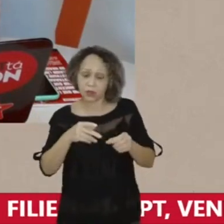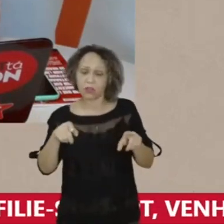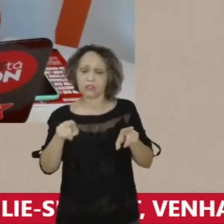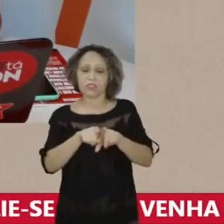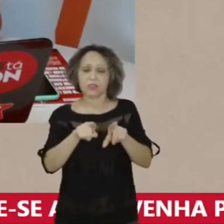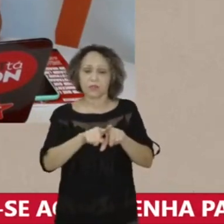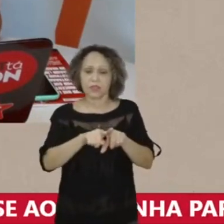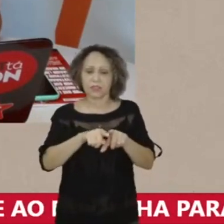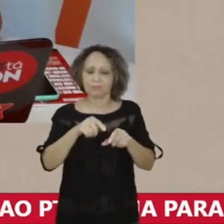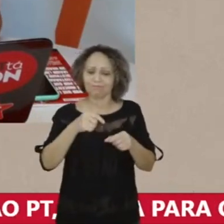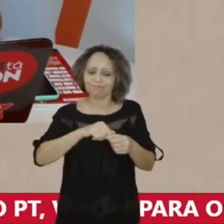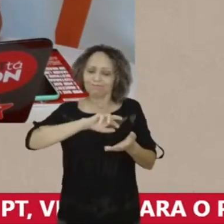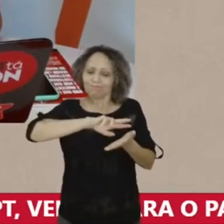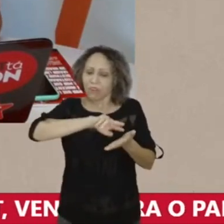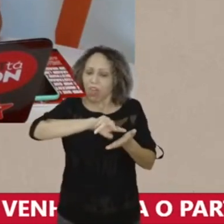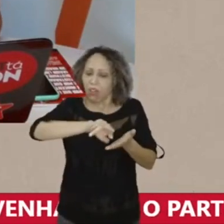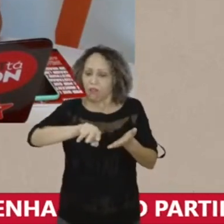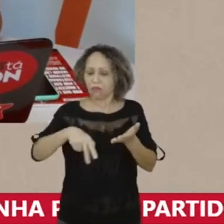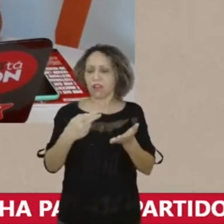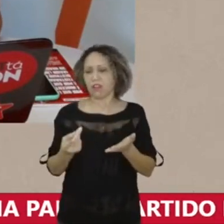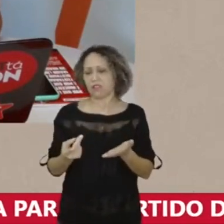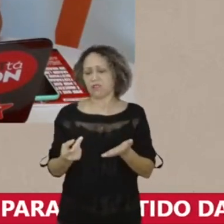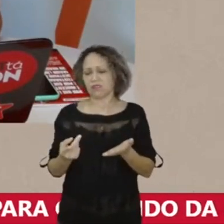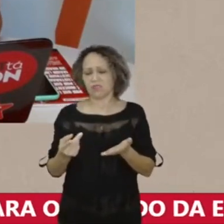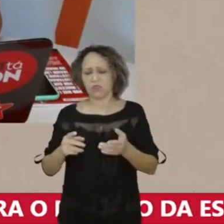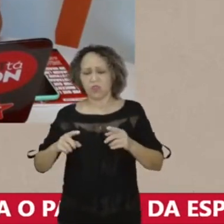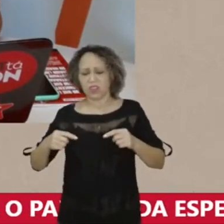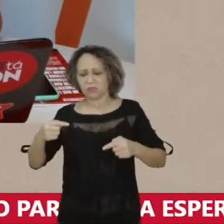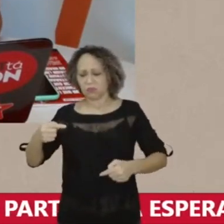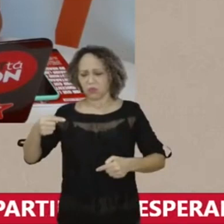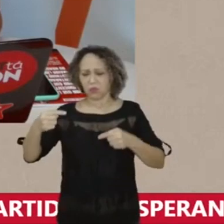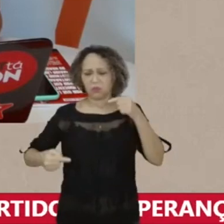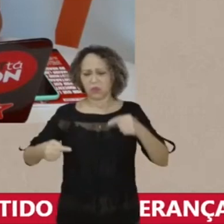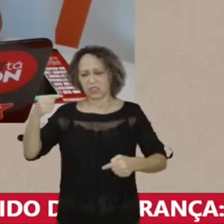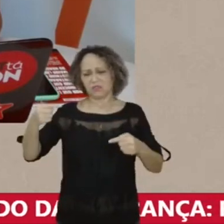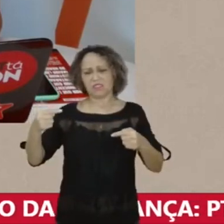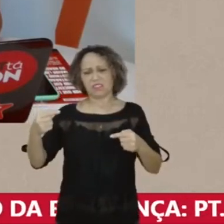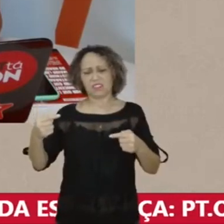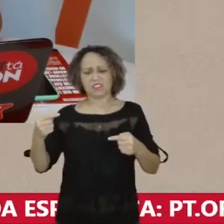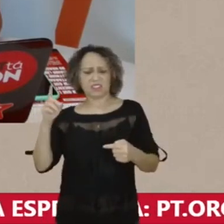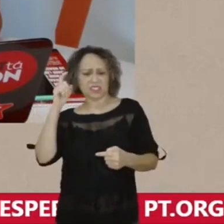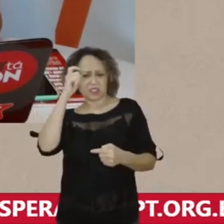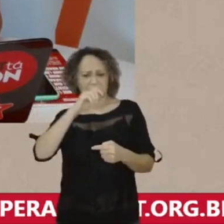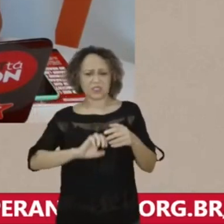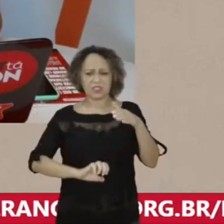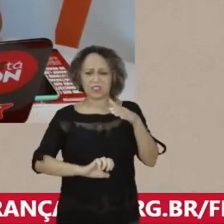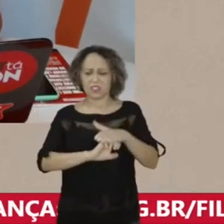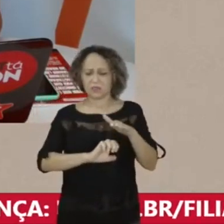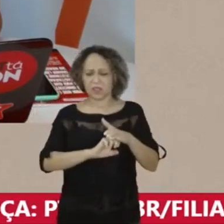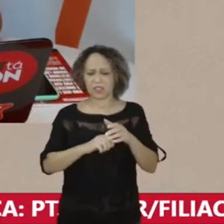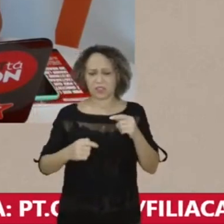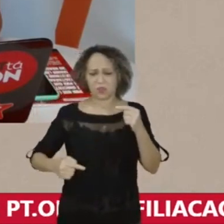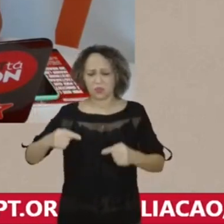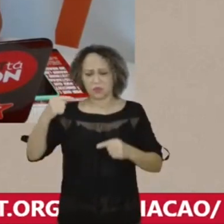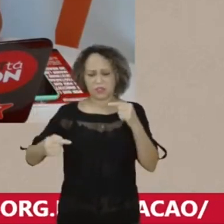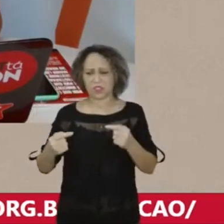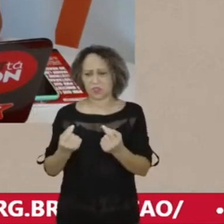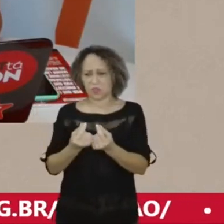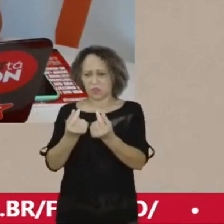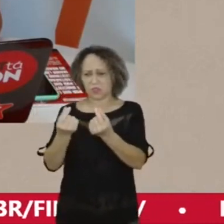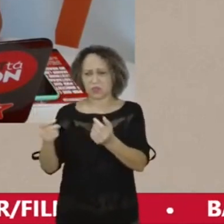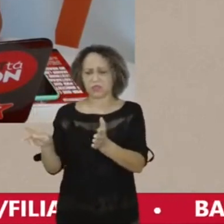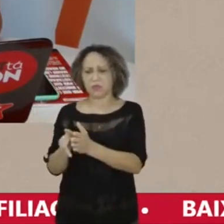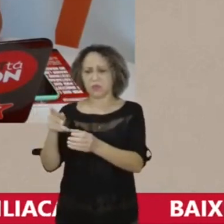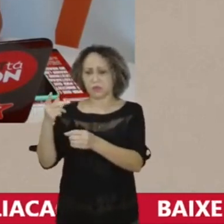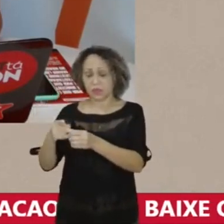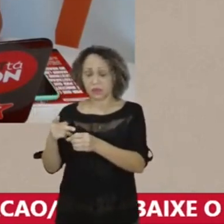essa competitividade, é muito difícil as empresas conseguirem, digamos assim, competir com os preços da Petrobras. Então, o que